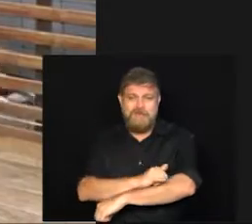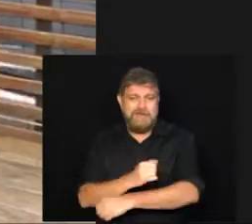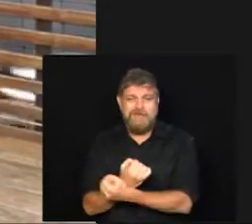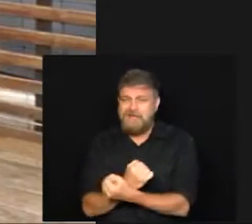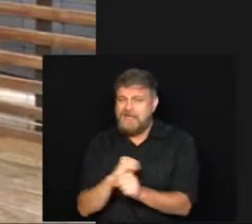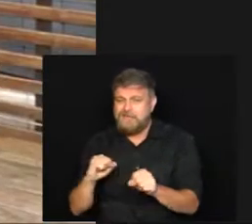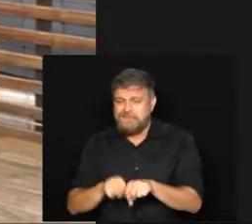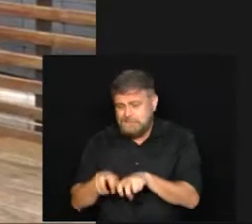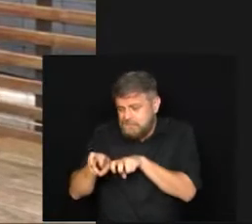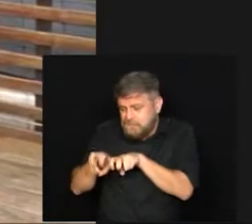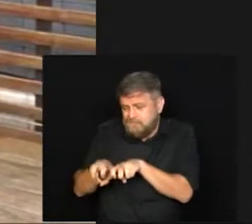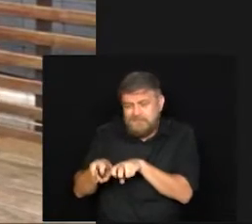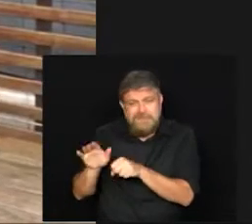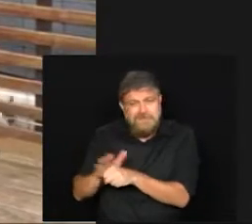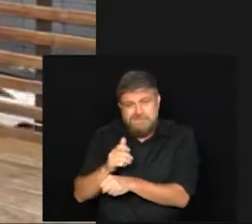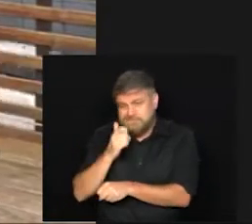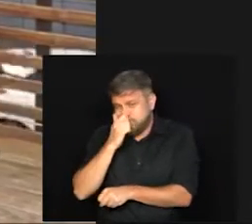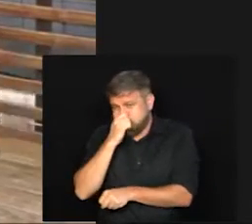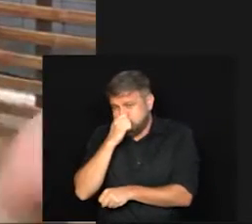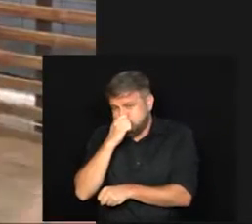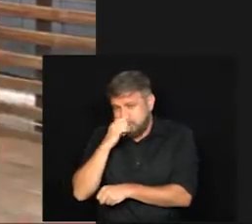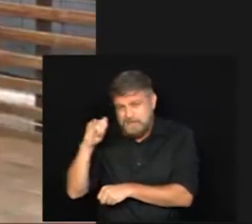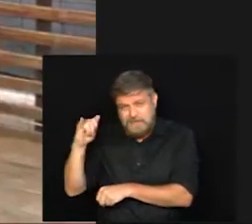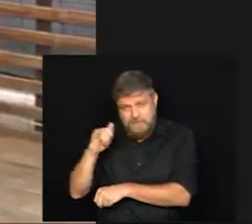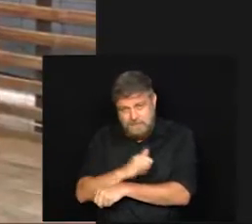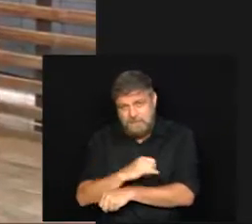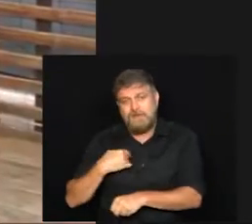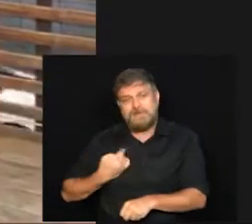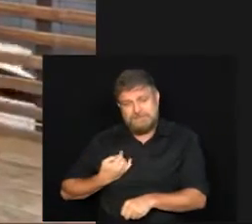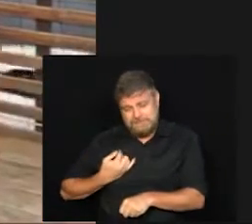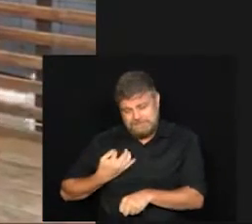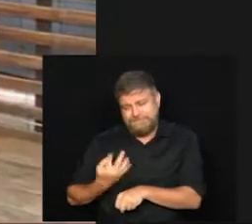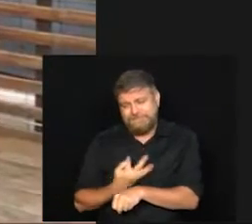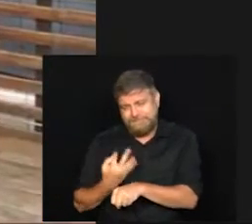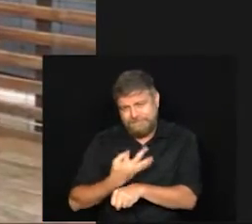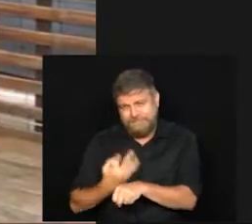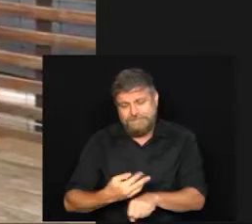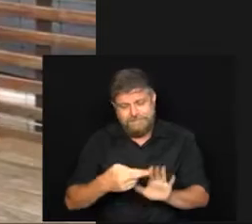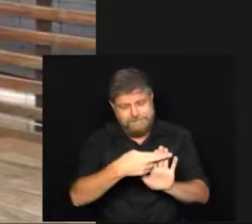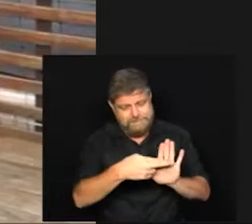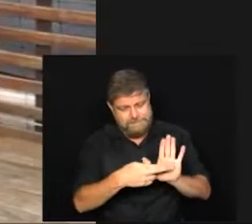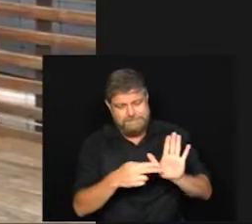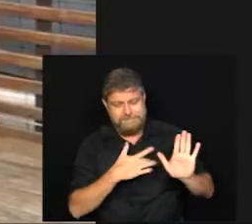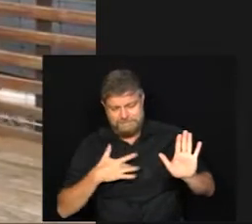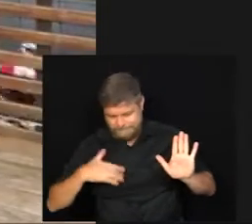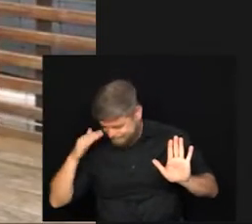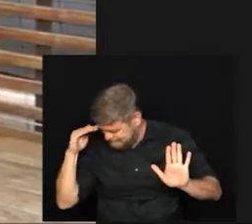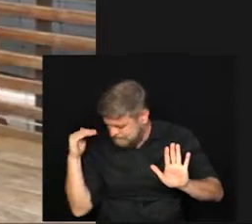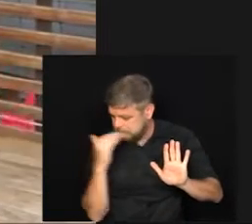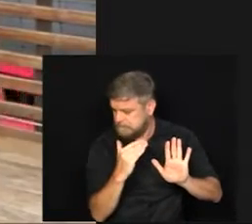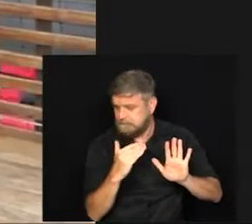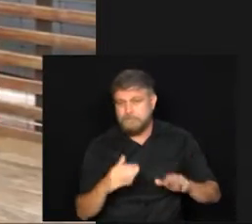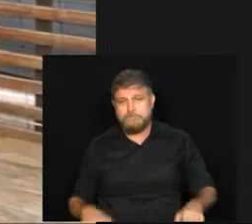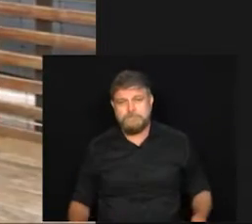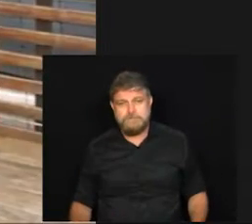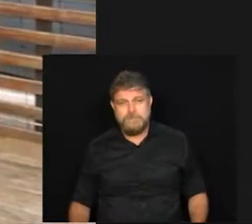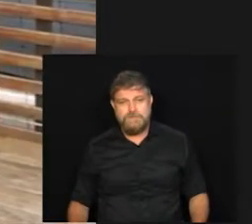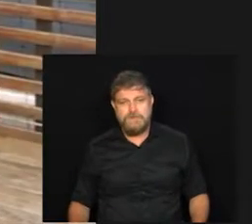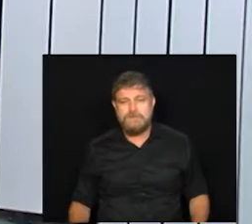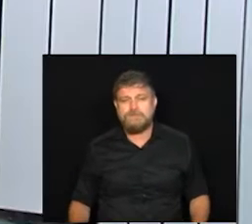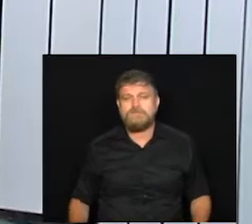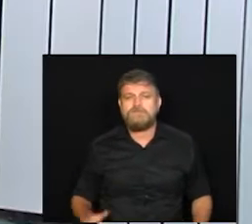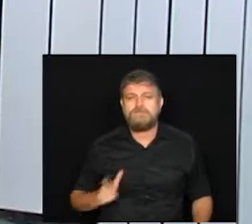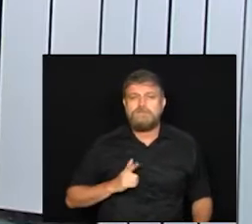muito complicado, entendeu? Enfim, dentro do possível, estamos seguindo aí da melhor maneira possível. Em relação aos